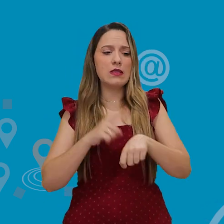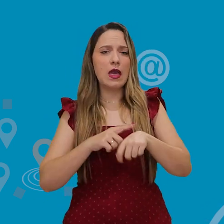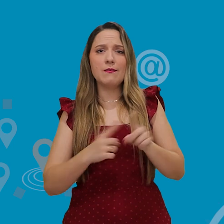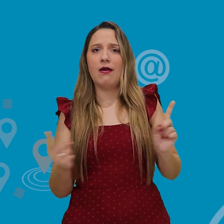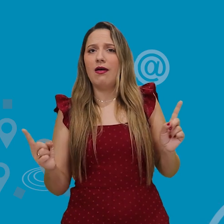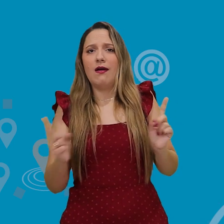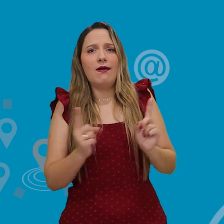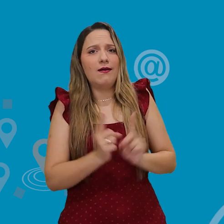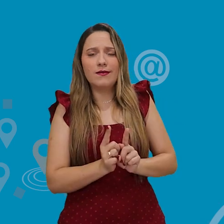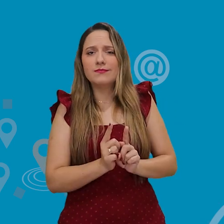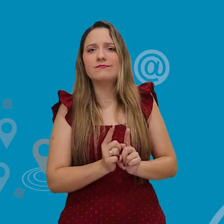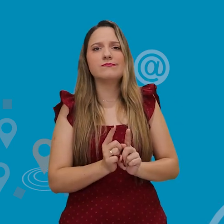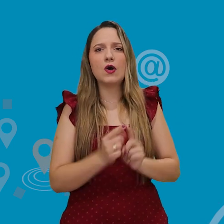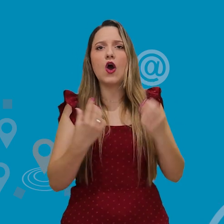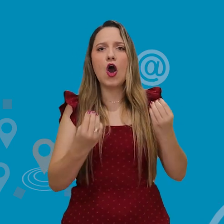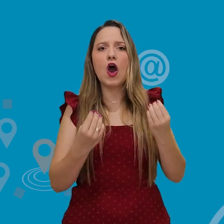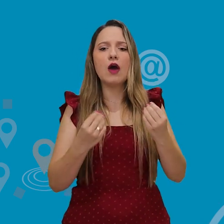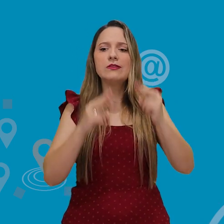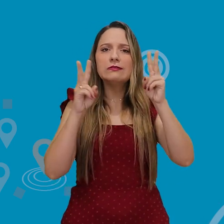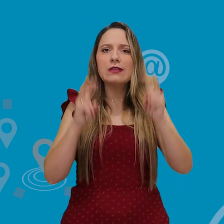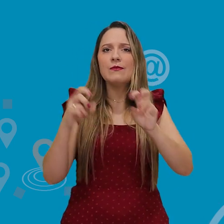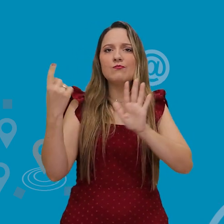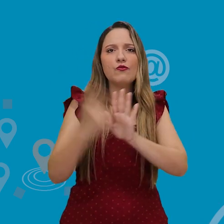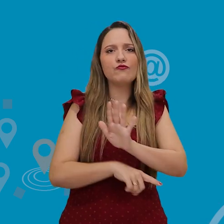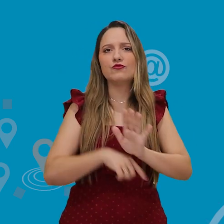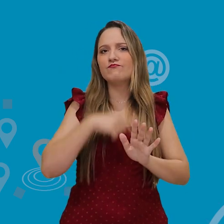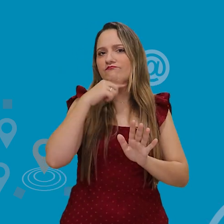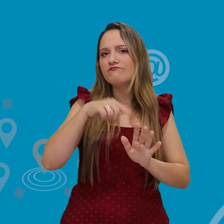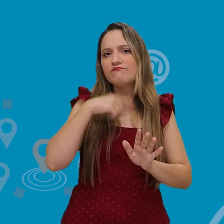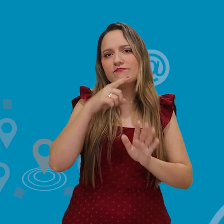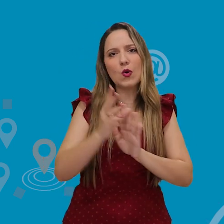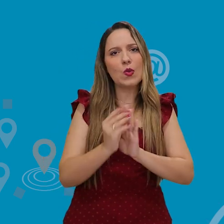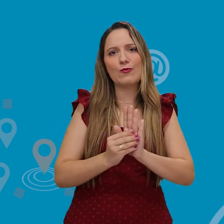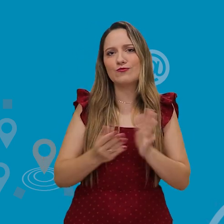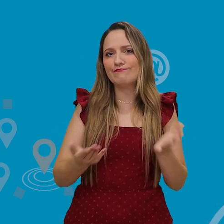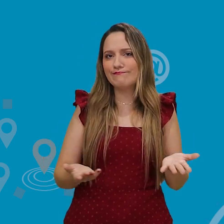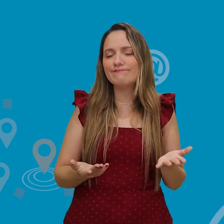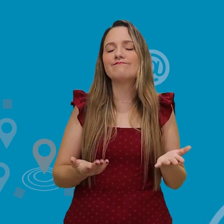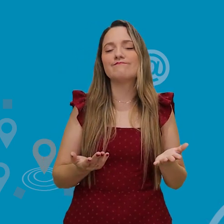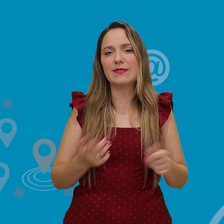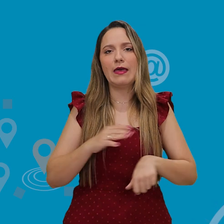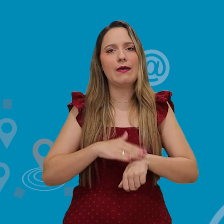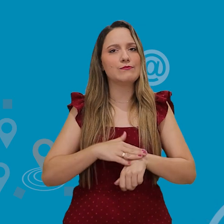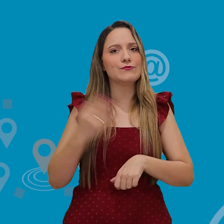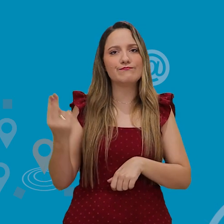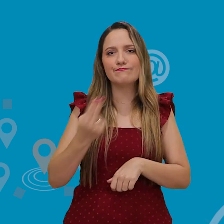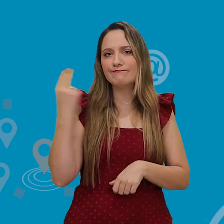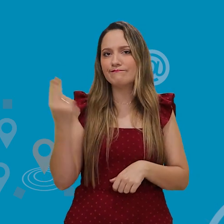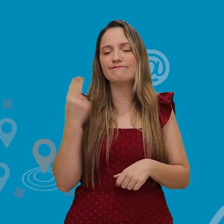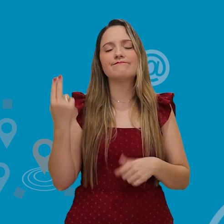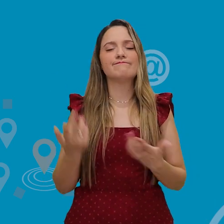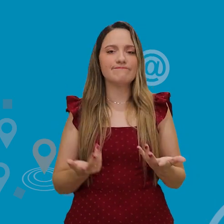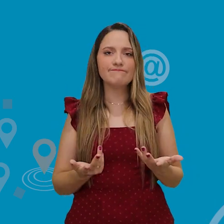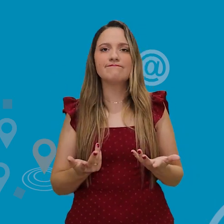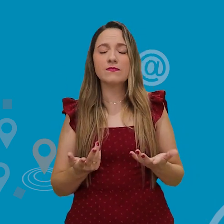muito curto, às vezes, para a gente trabalhar com certa profundidade esse conteúdo, né?